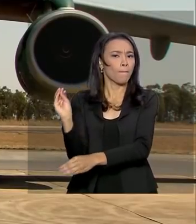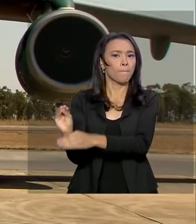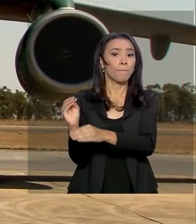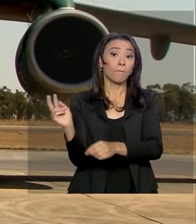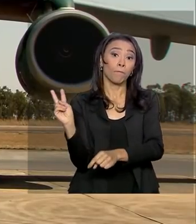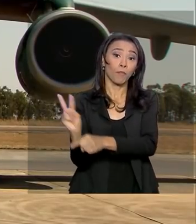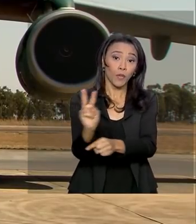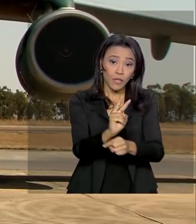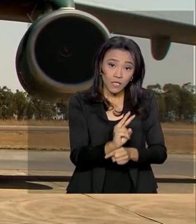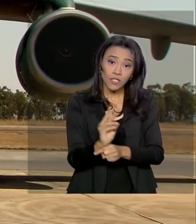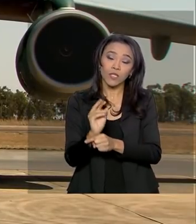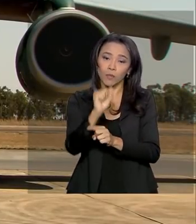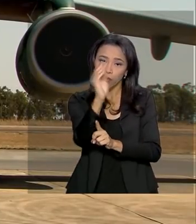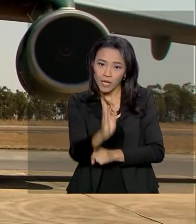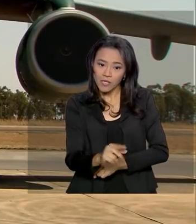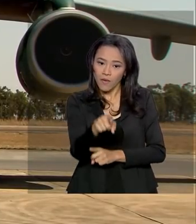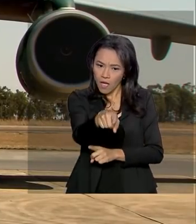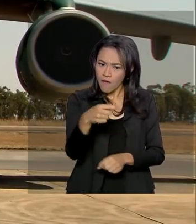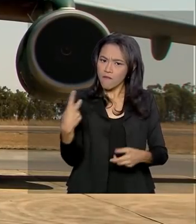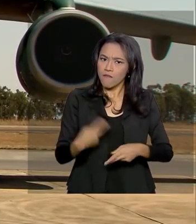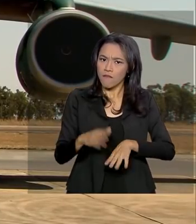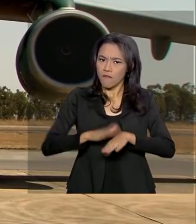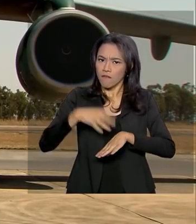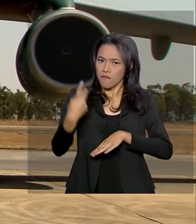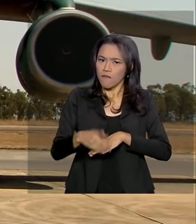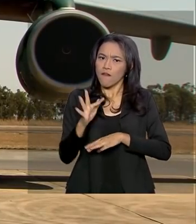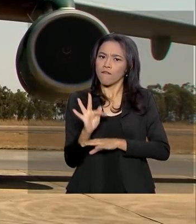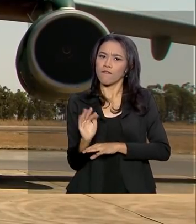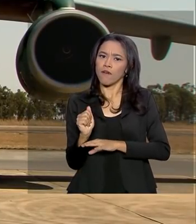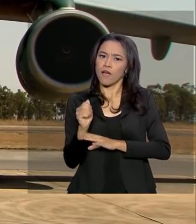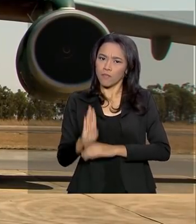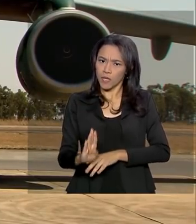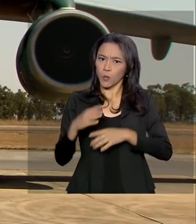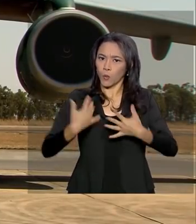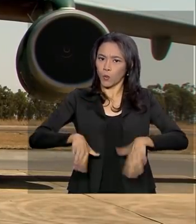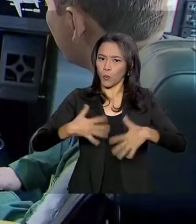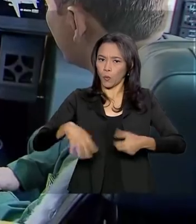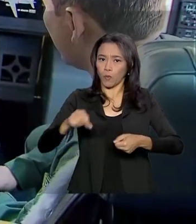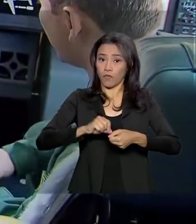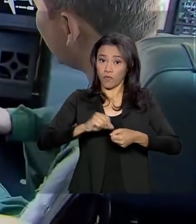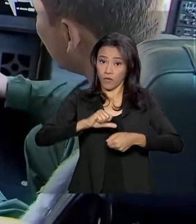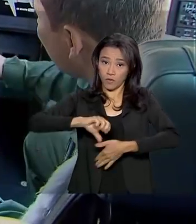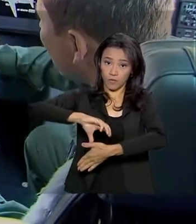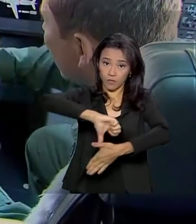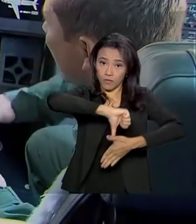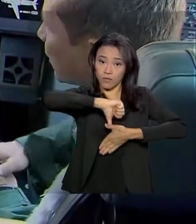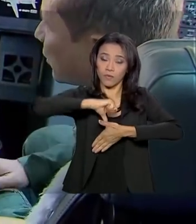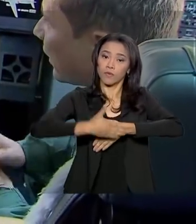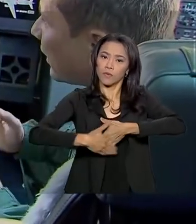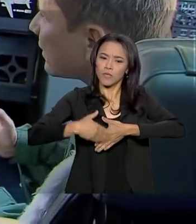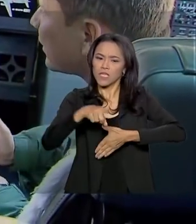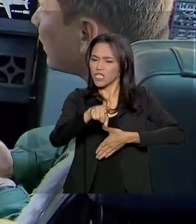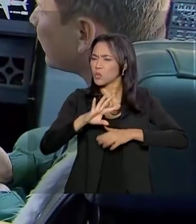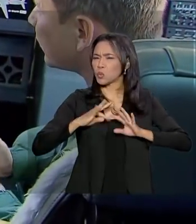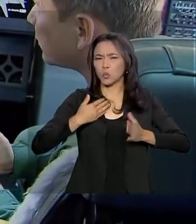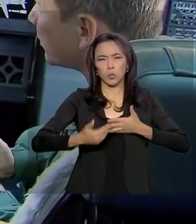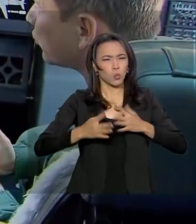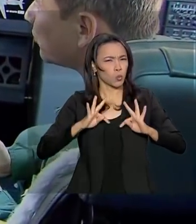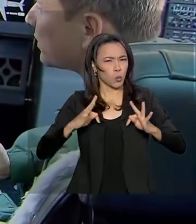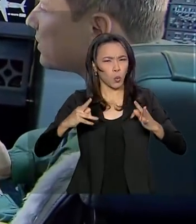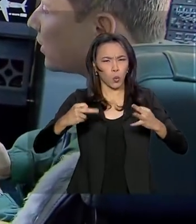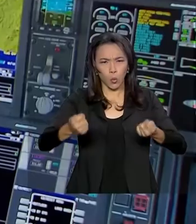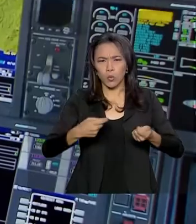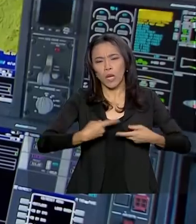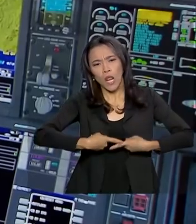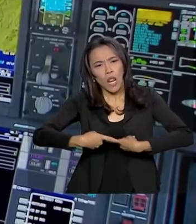Fabricado pela Embraer, é o maior avião militar desenvolvido no hemisfério sul e tem capacidade de realizar todo tipo de operação